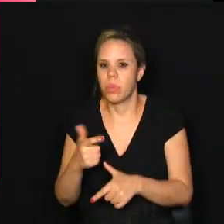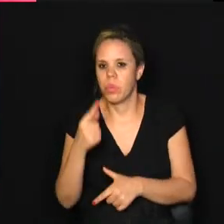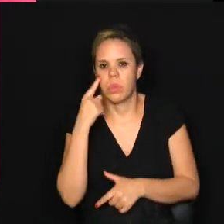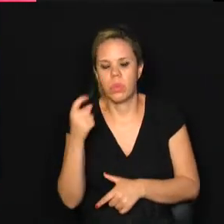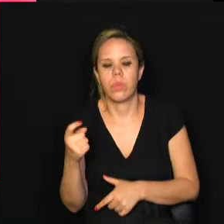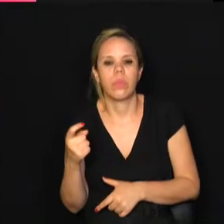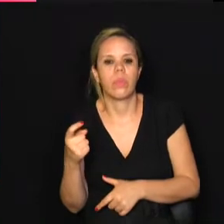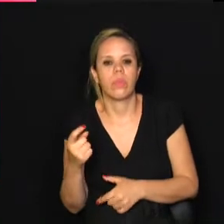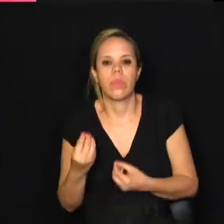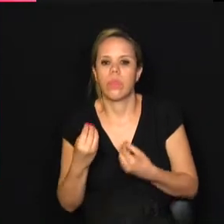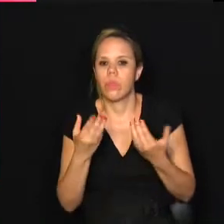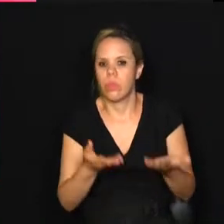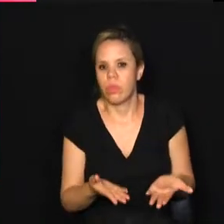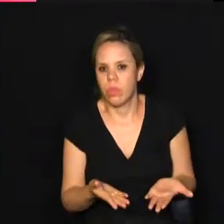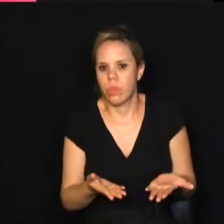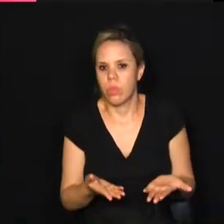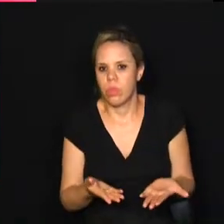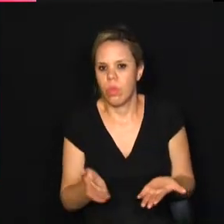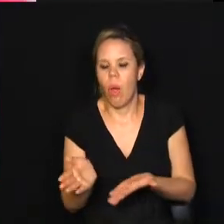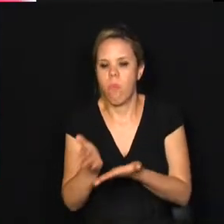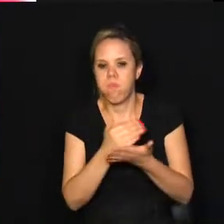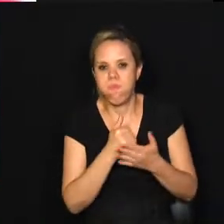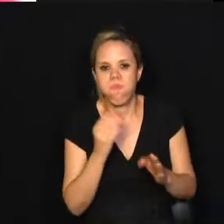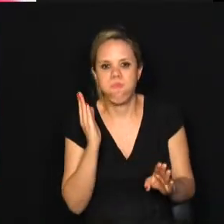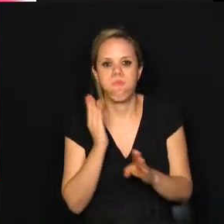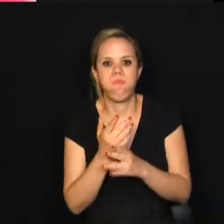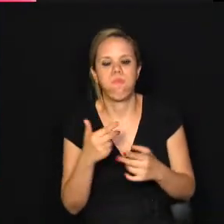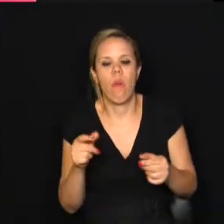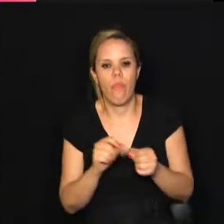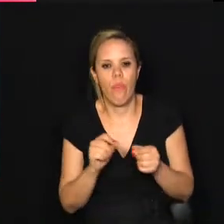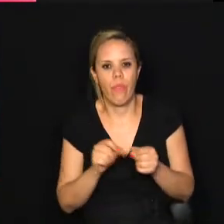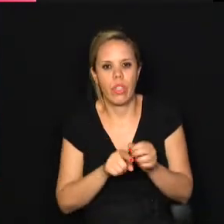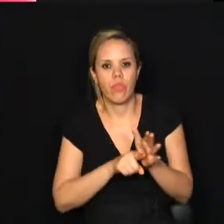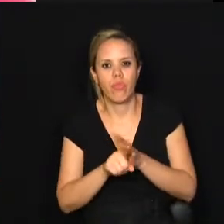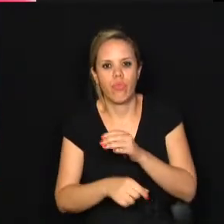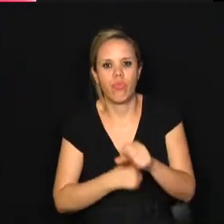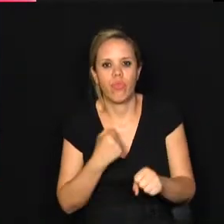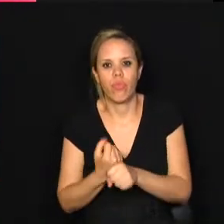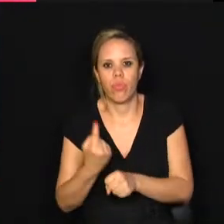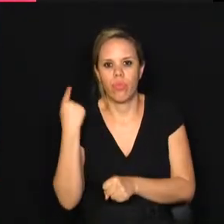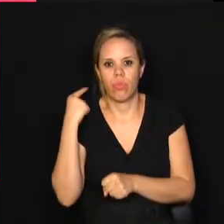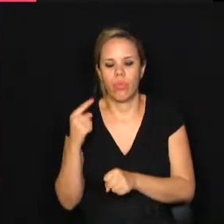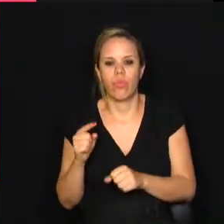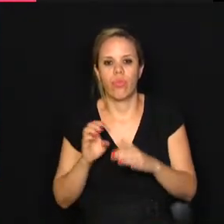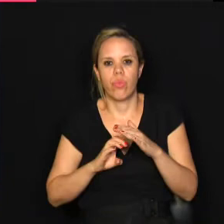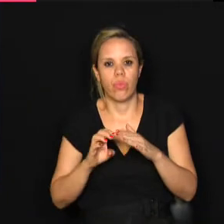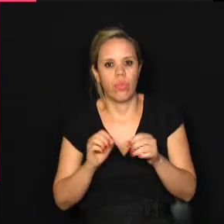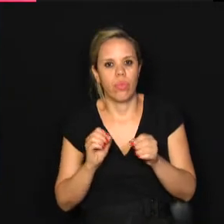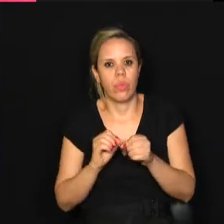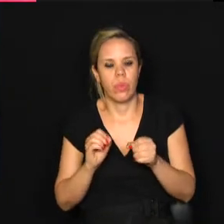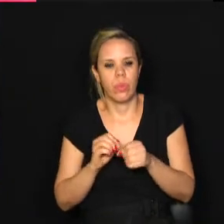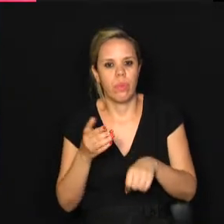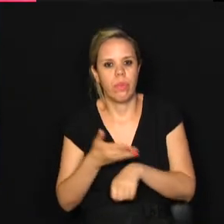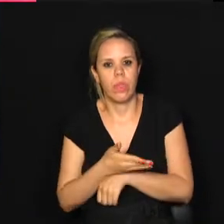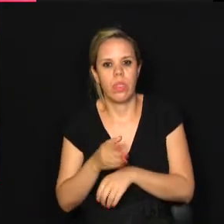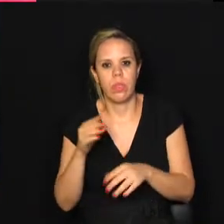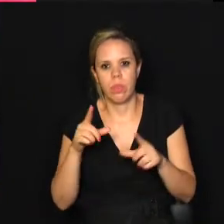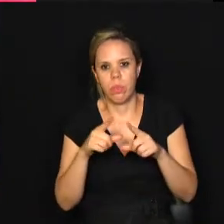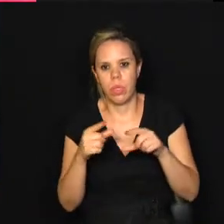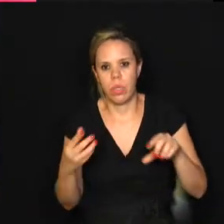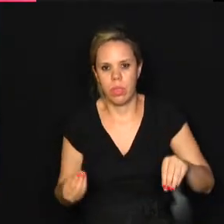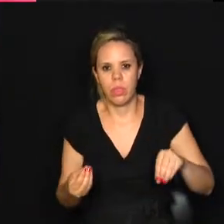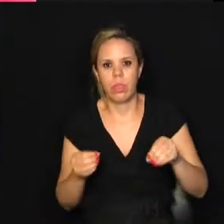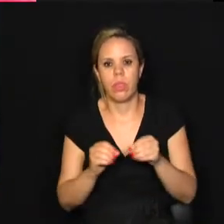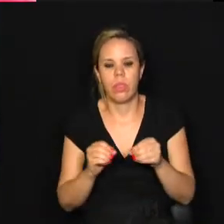comercial de entregar, eles captam a mercadoria. Inclusive foi feito um estudo ano passado por uma equipe da qual eu faço parte lá em Brasília, que